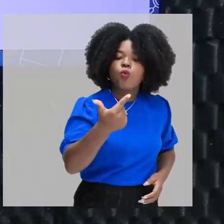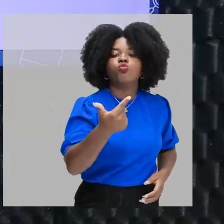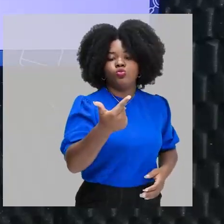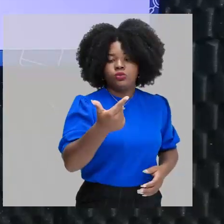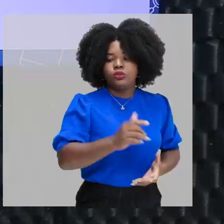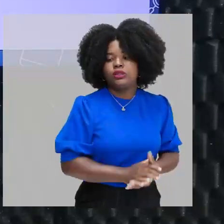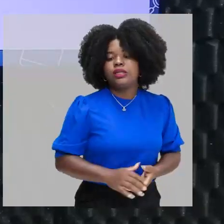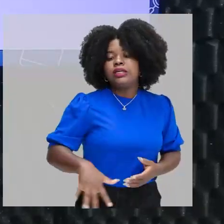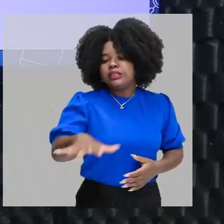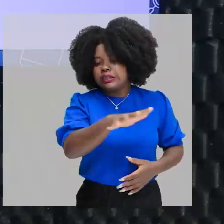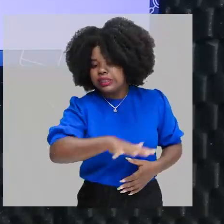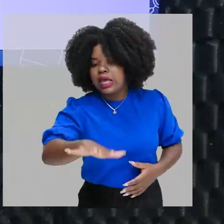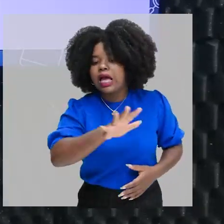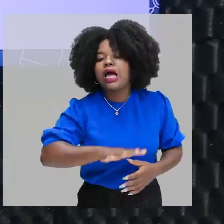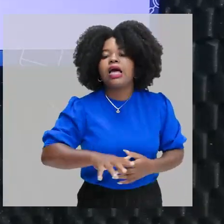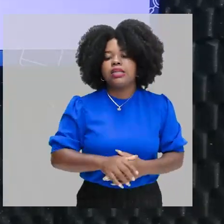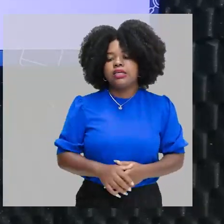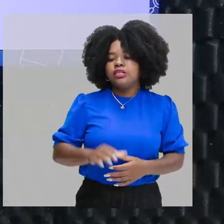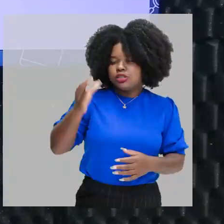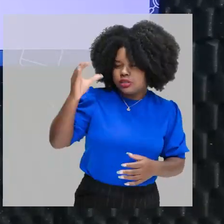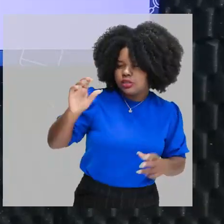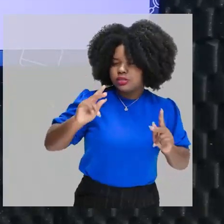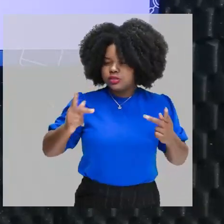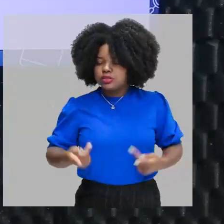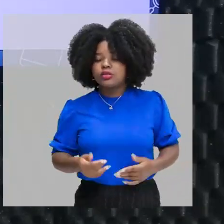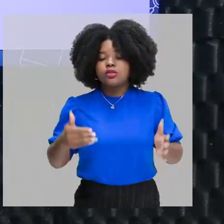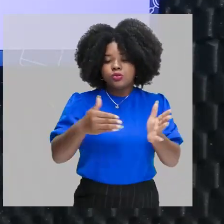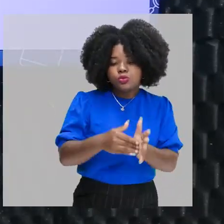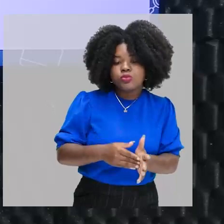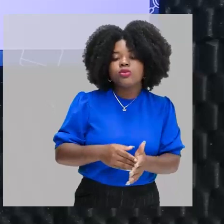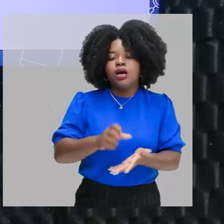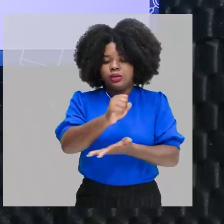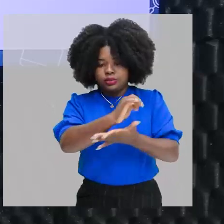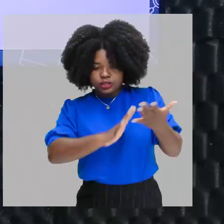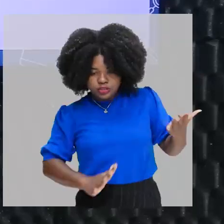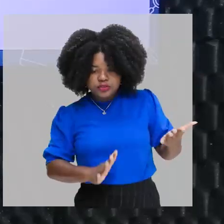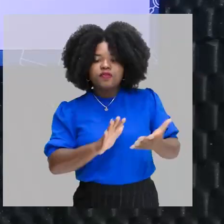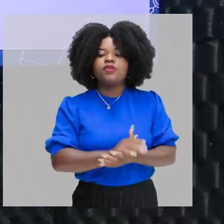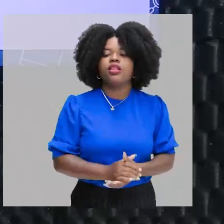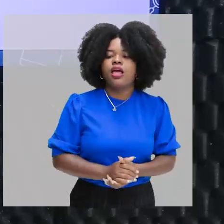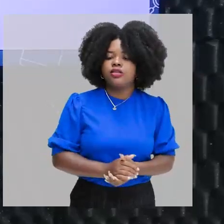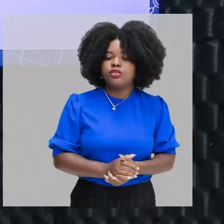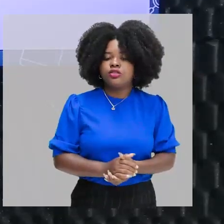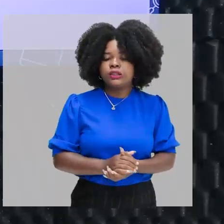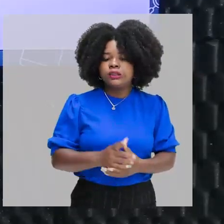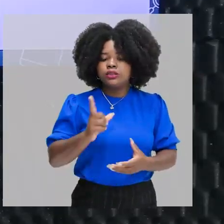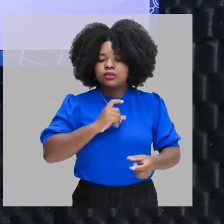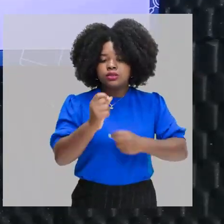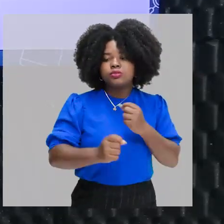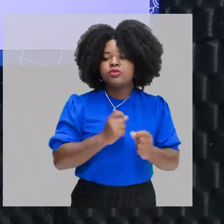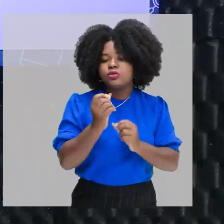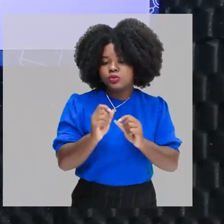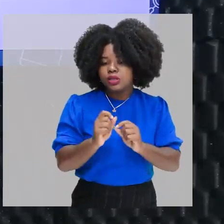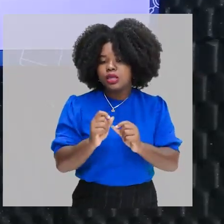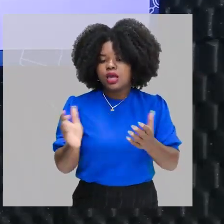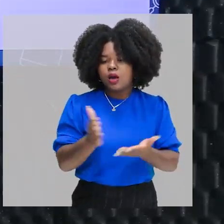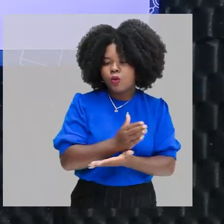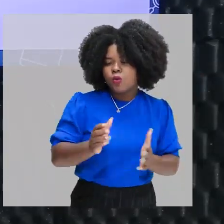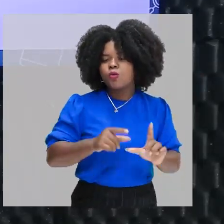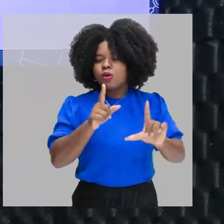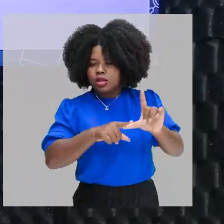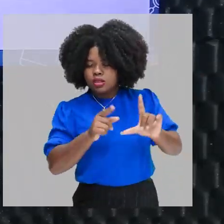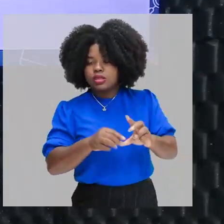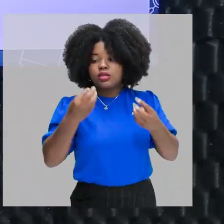área de humanas. E, por fim, vamos fazer alguns exercícios de interpretação, considerando algumas letras musicais. Bom, então